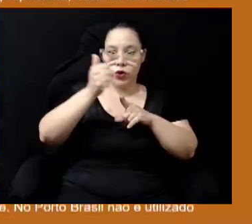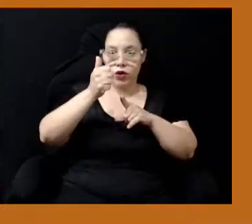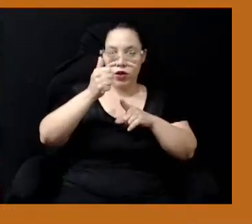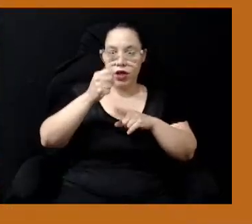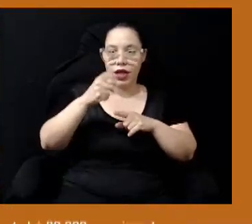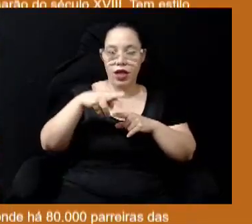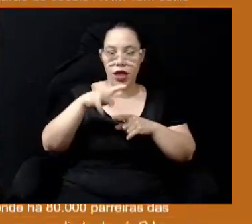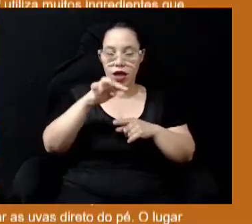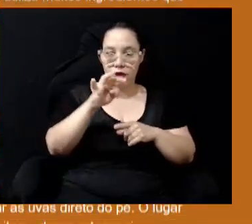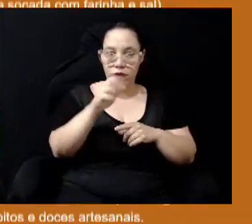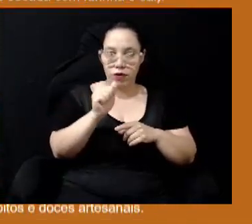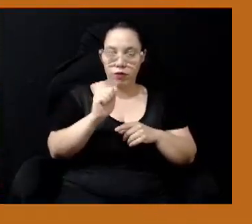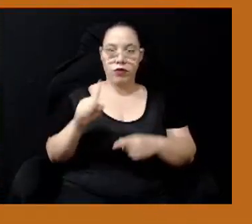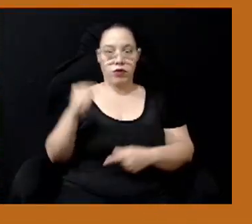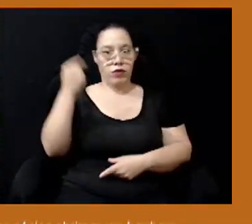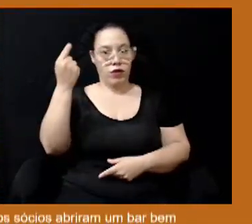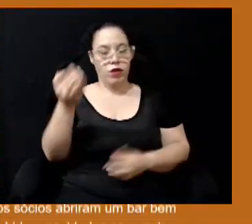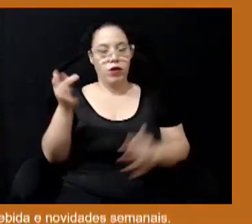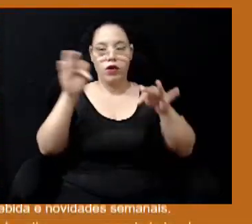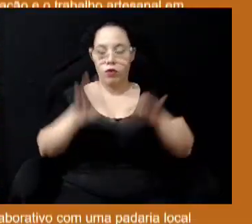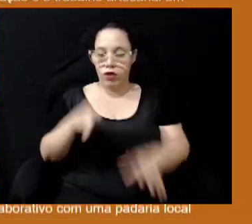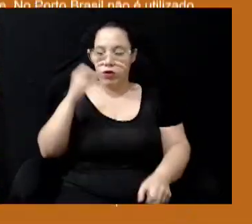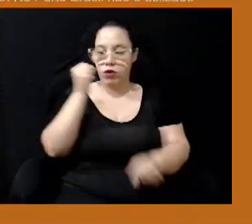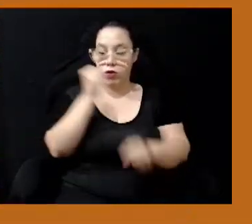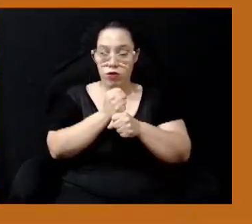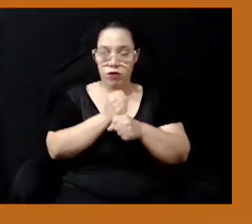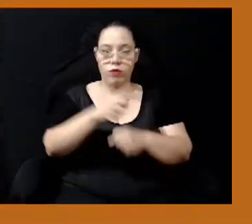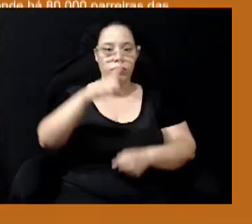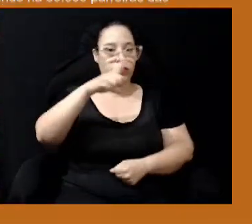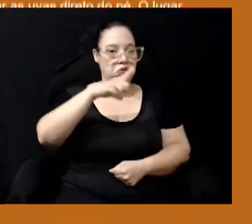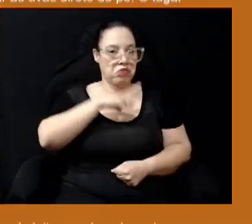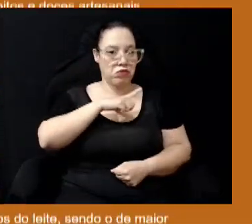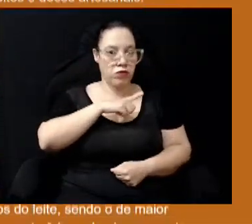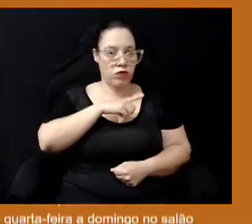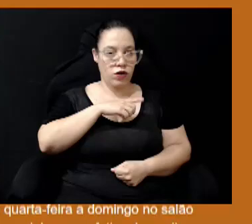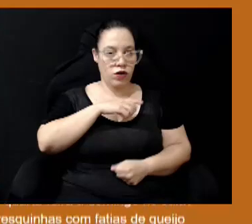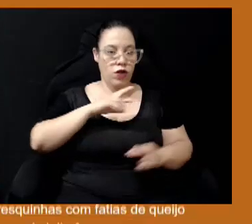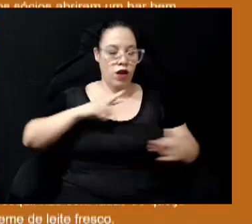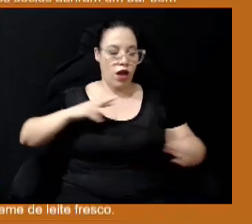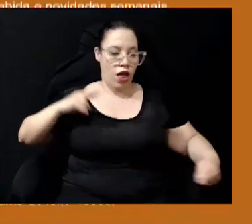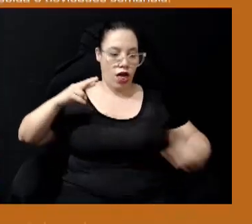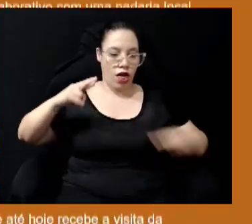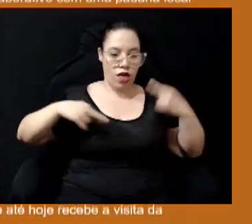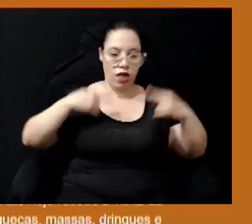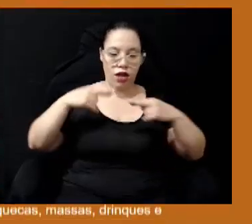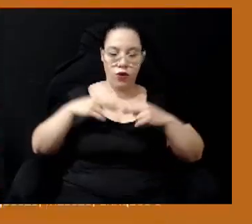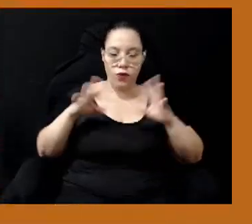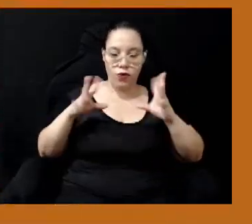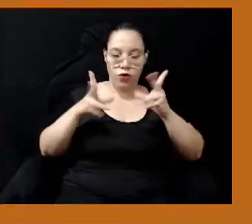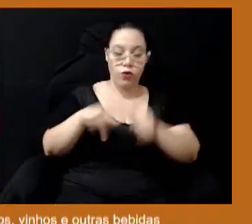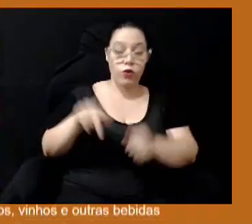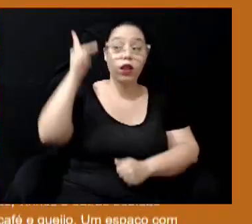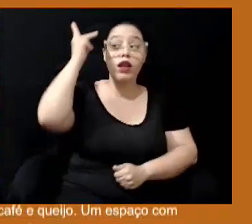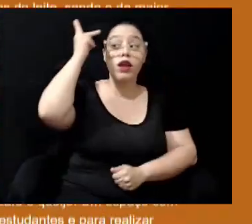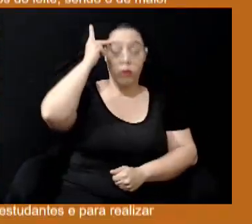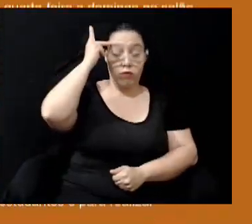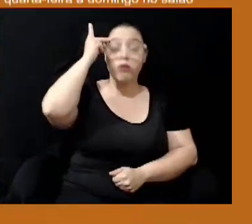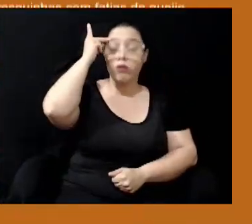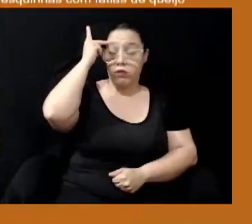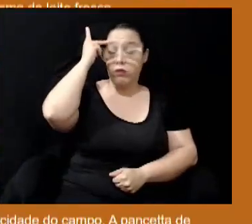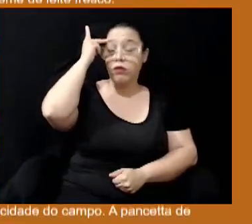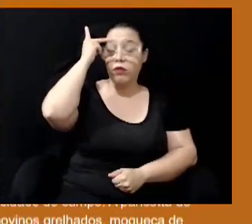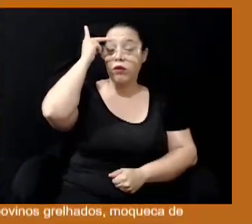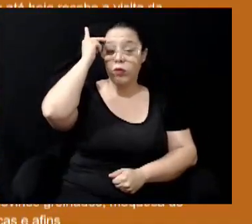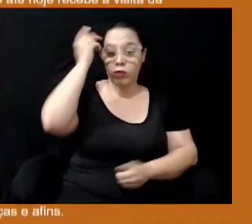depois, ao final do ano, nós temos então a reunião de todas as etapas em São Paulo, aí levando o